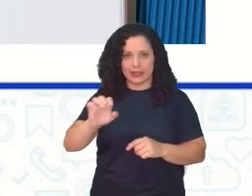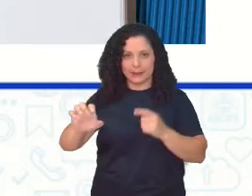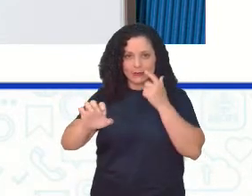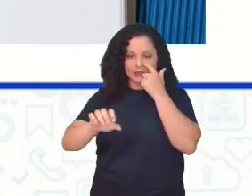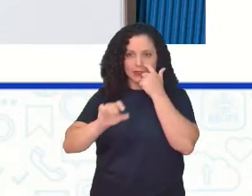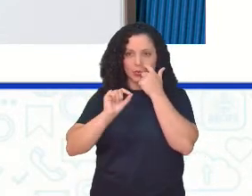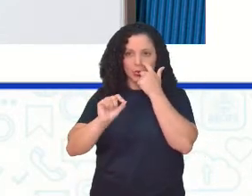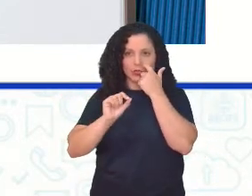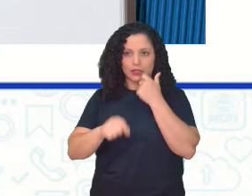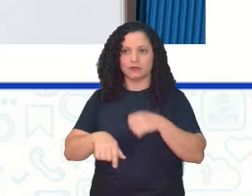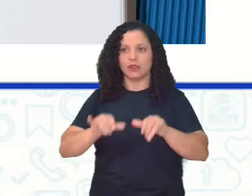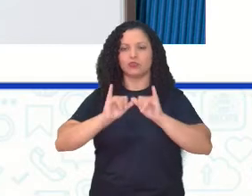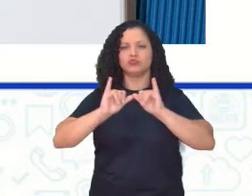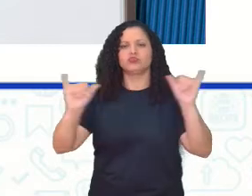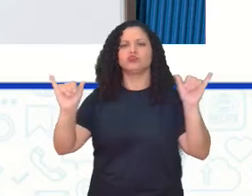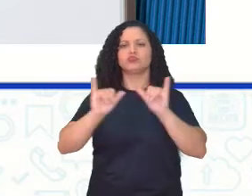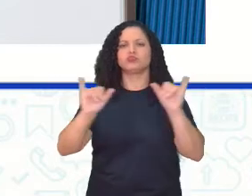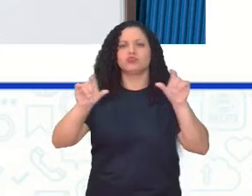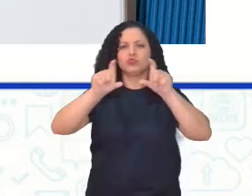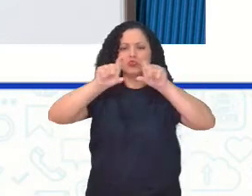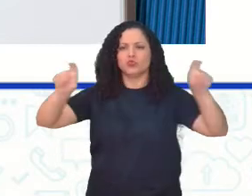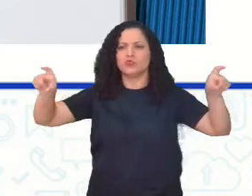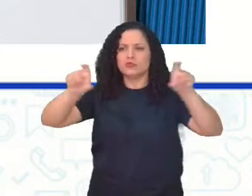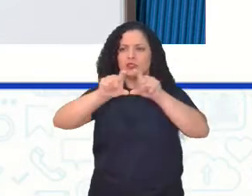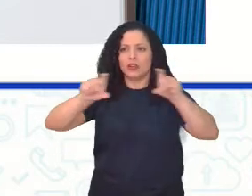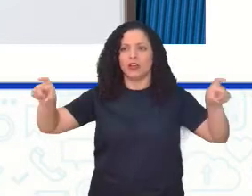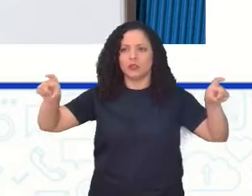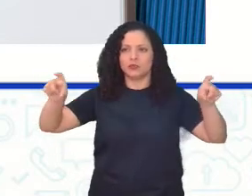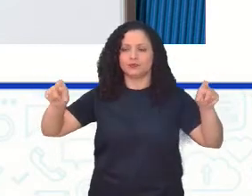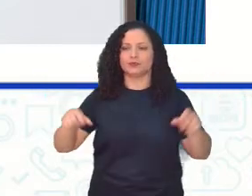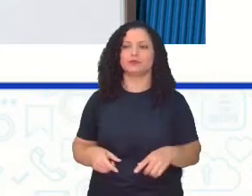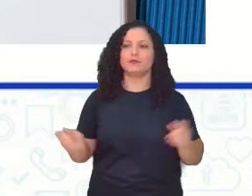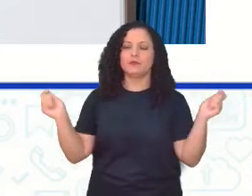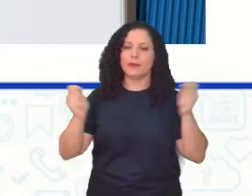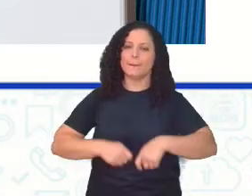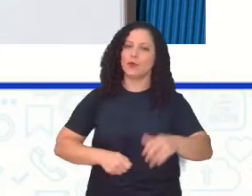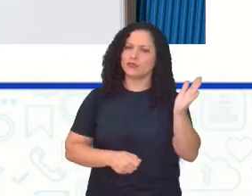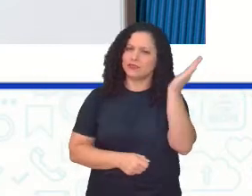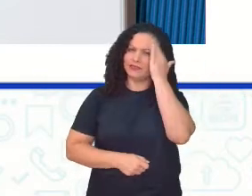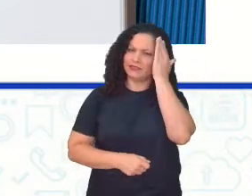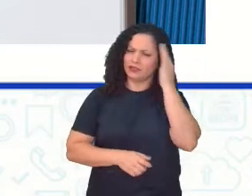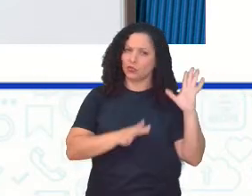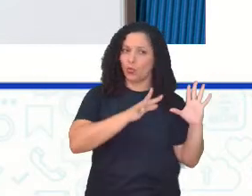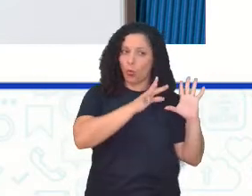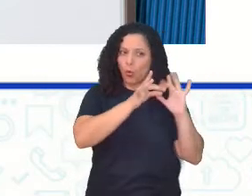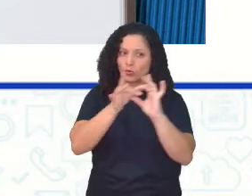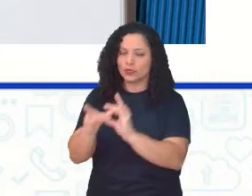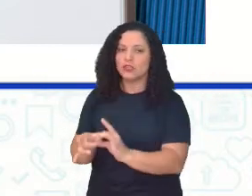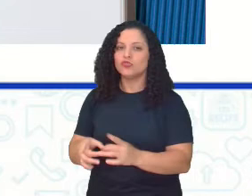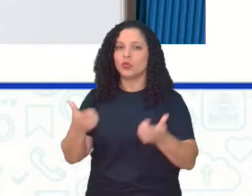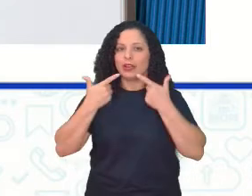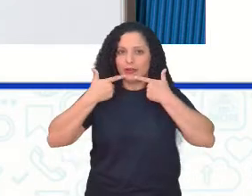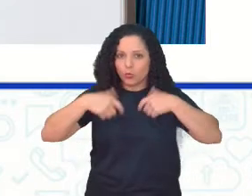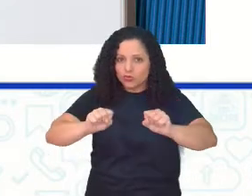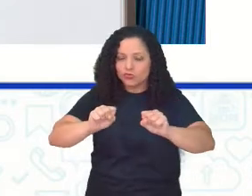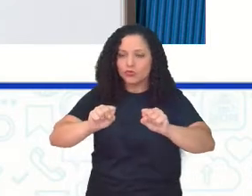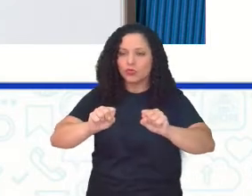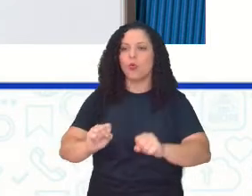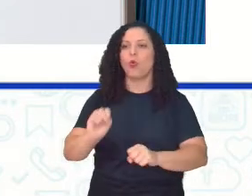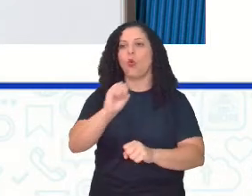a supressão de um termo que pode ser facilmente subentendido pelo contexto linguístico ou